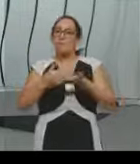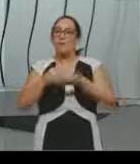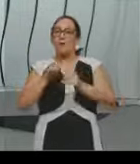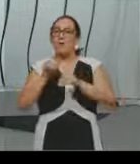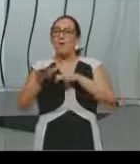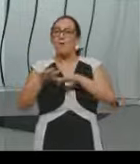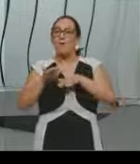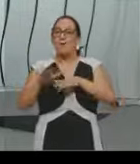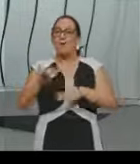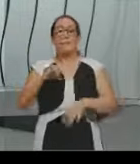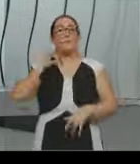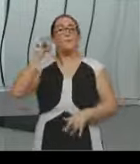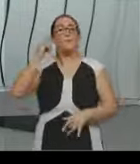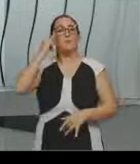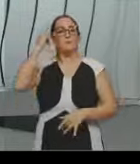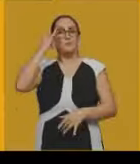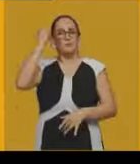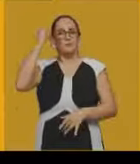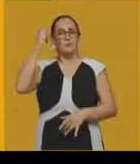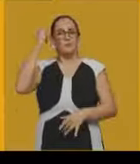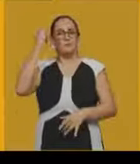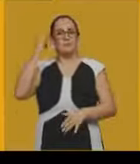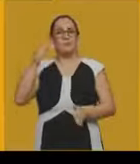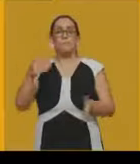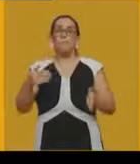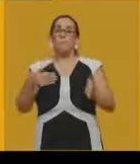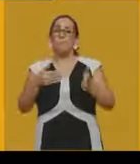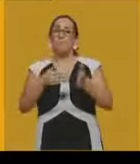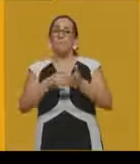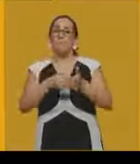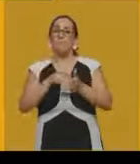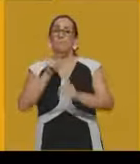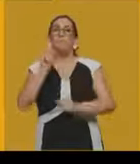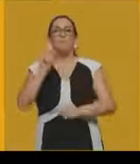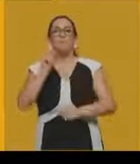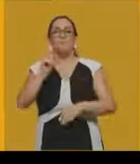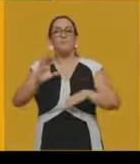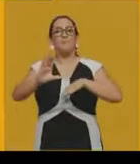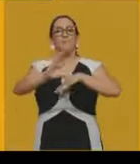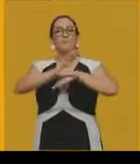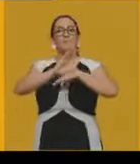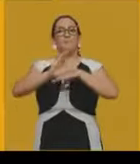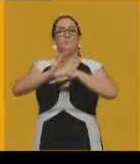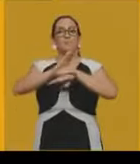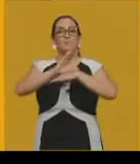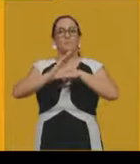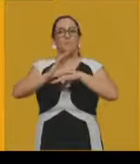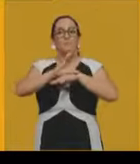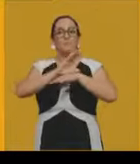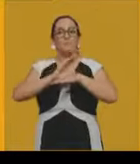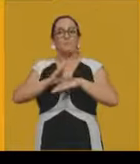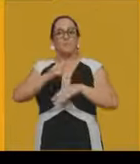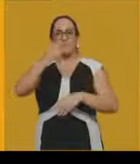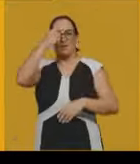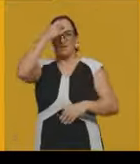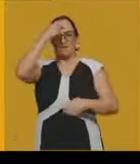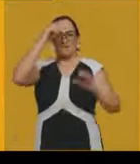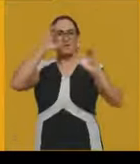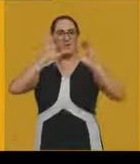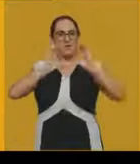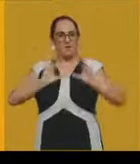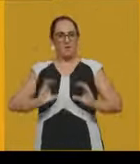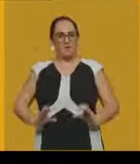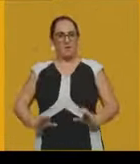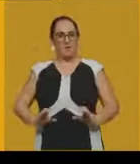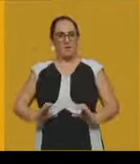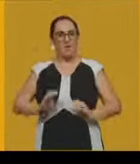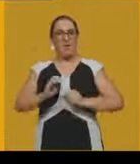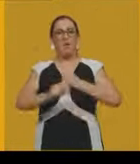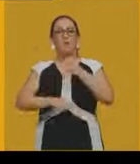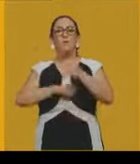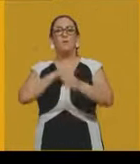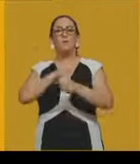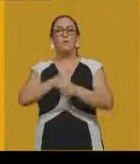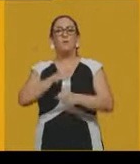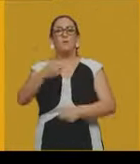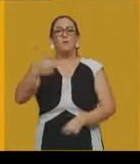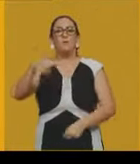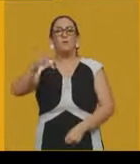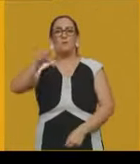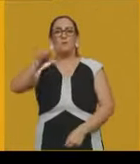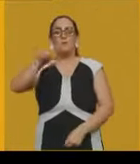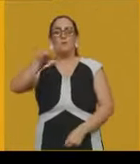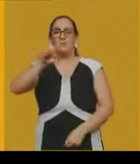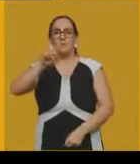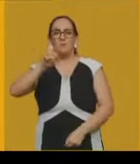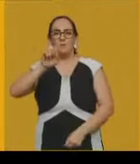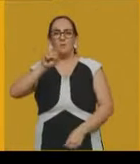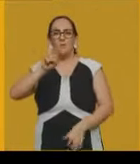fim, é importante a gente tratar da nossa Constituição, a última, né, Constituição Cidadã, de 1988, que vai trazer aí a questão da